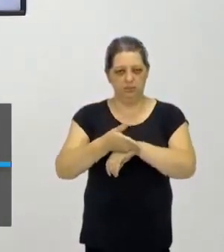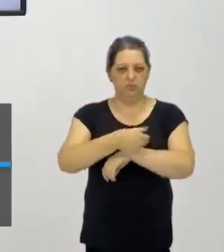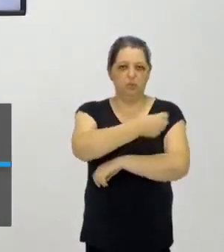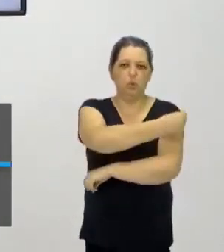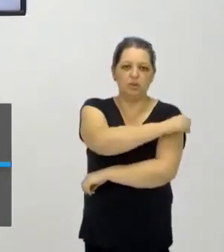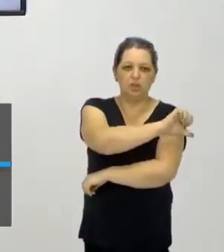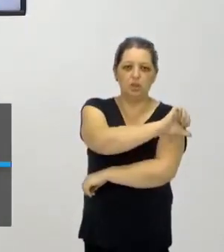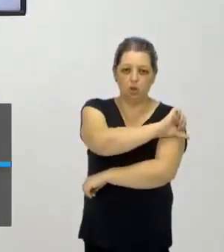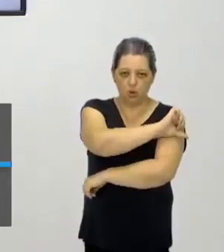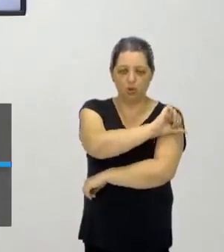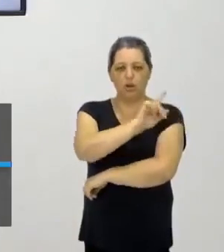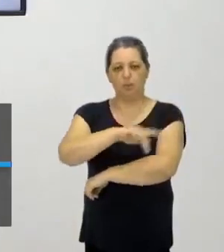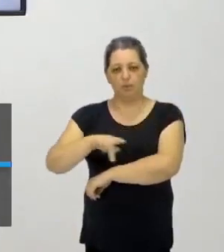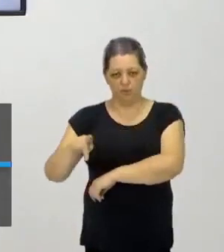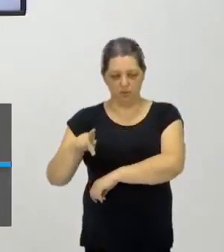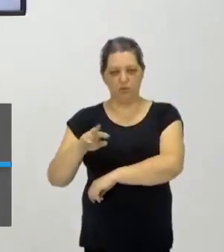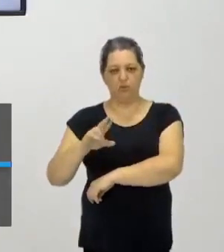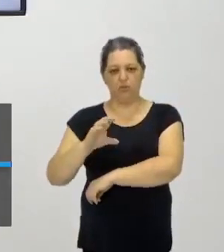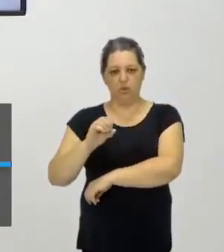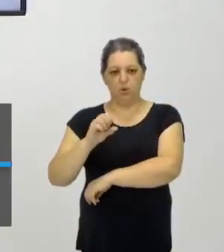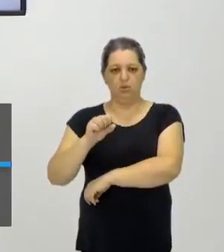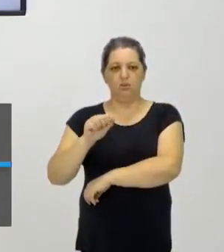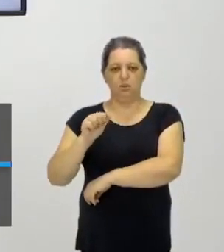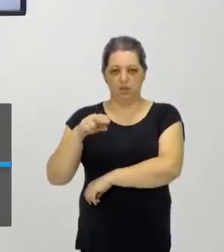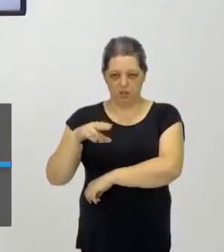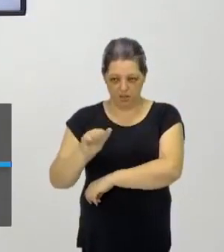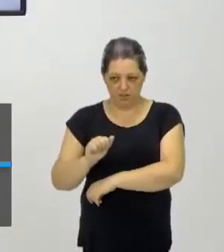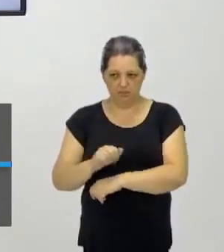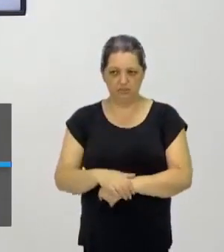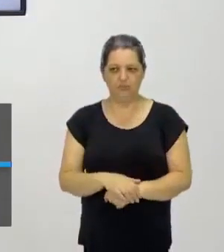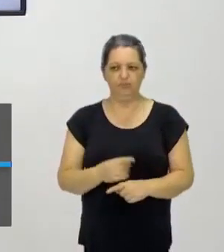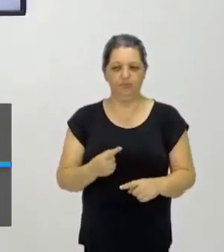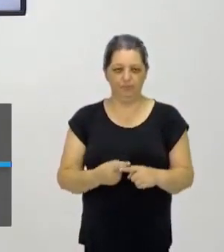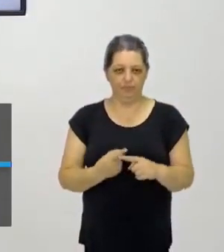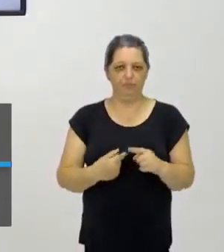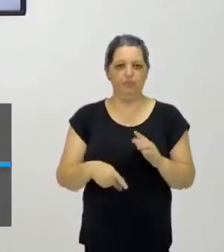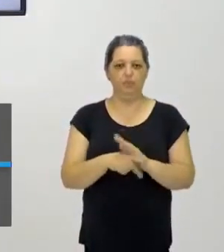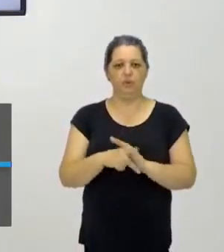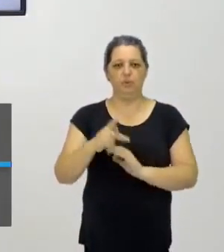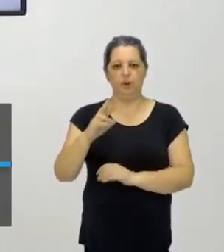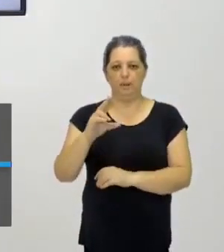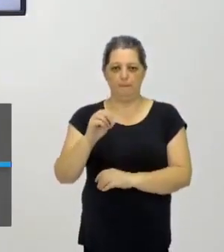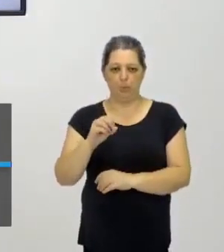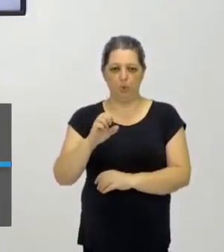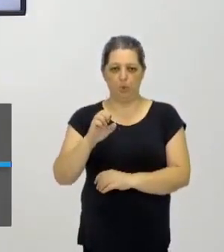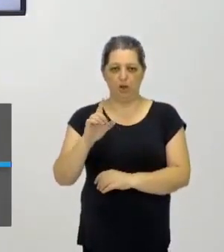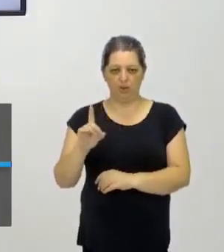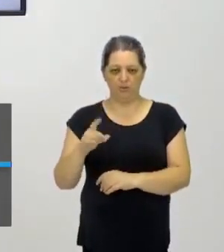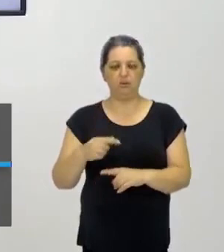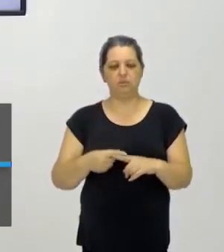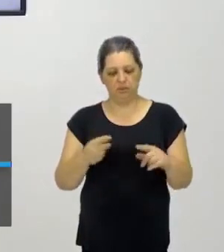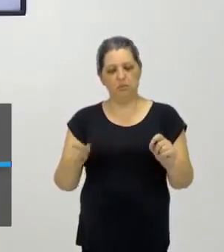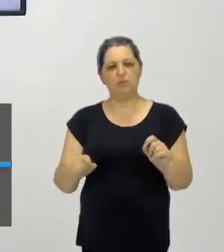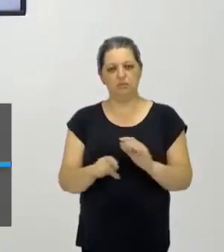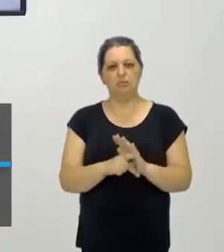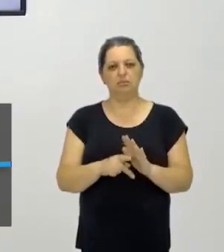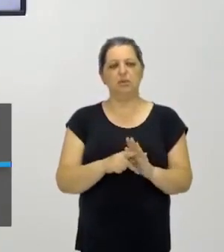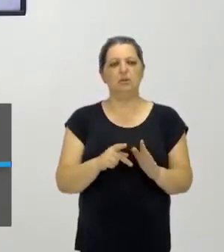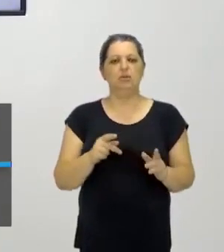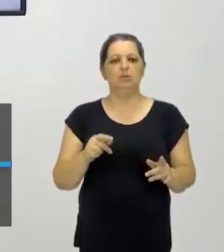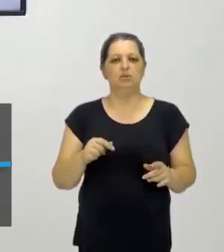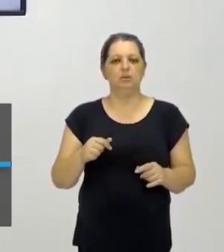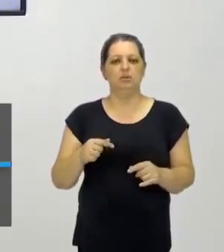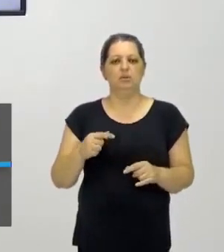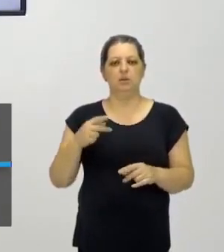9º, da Pro Rosana, assistam lá as aulas dela, do 6º, do 7º, do Pro Ed. Eu estou sempre lá moderando as aulas também, então é sempre bom a